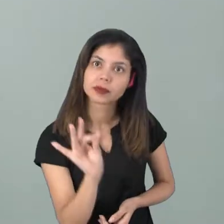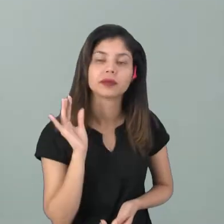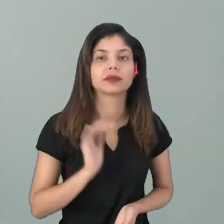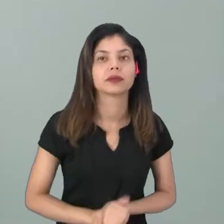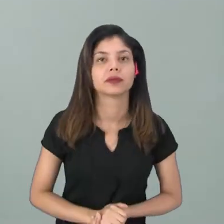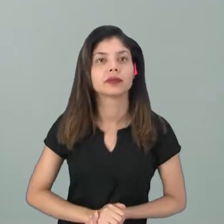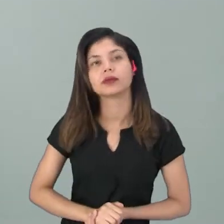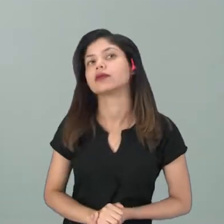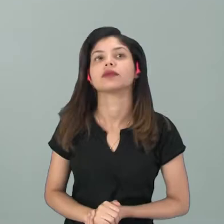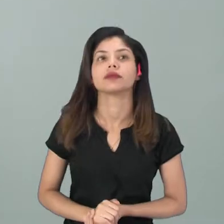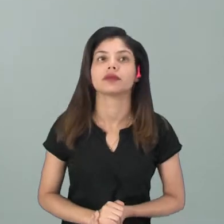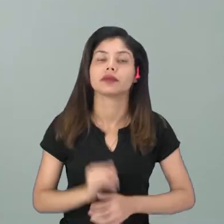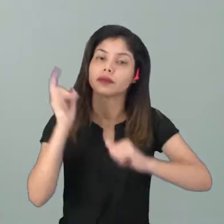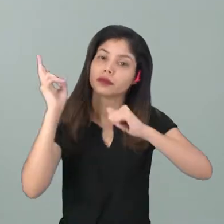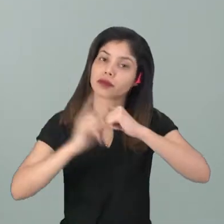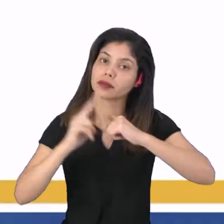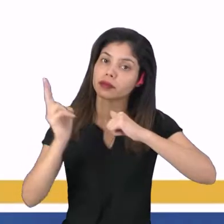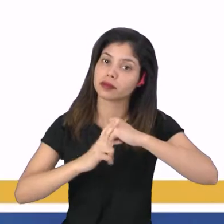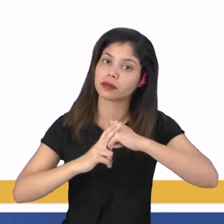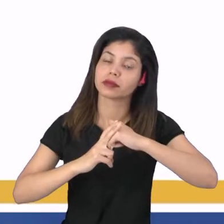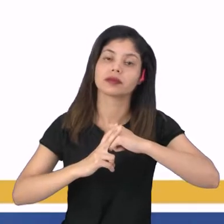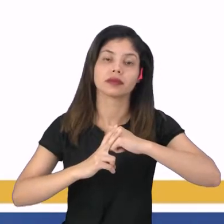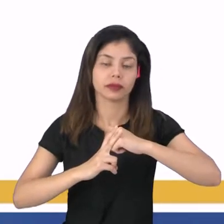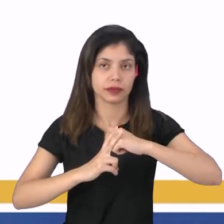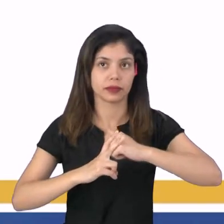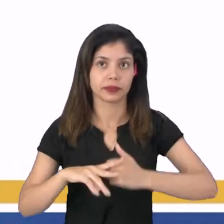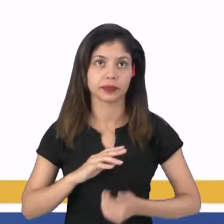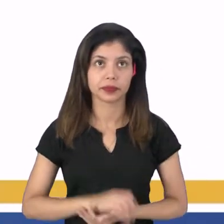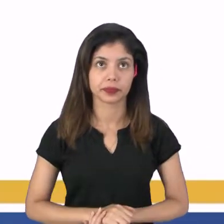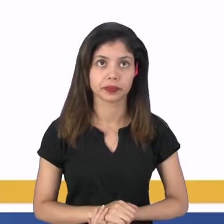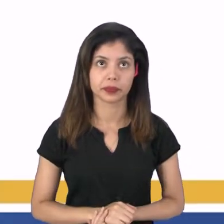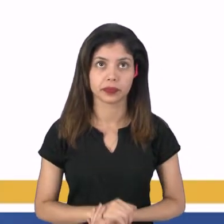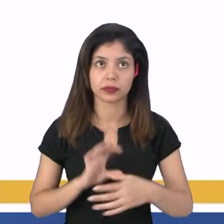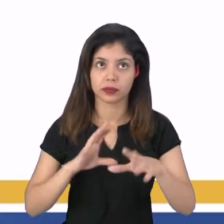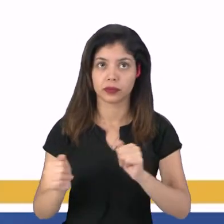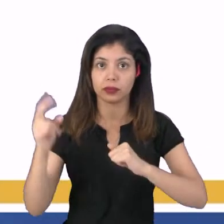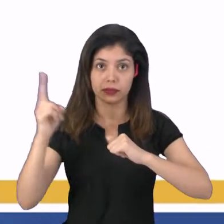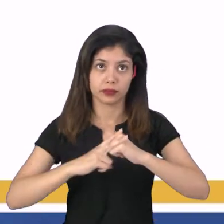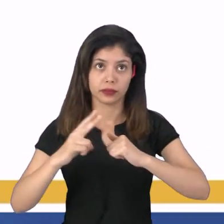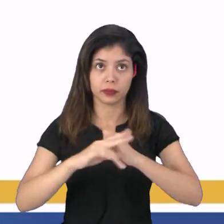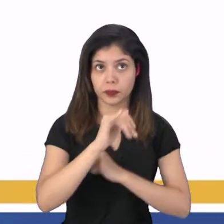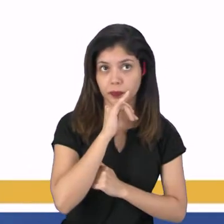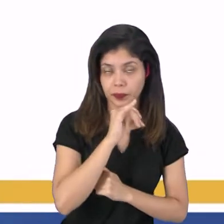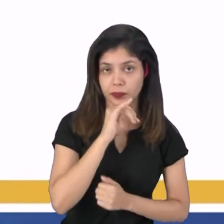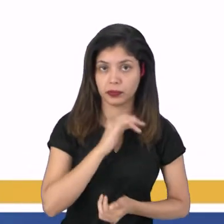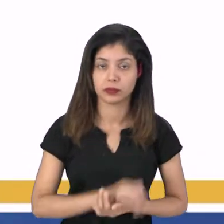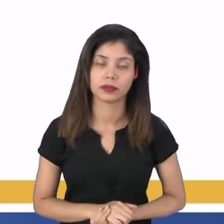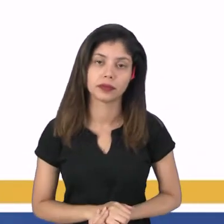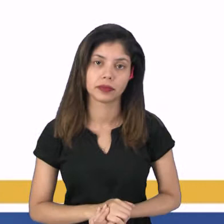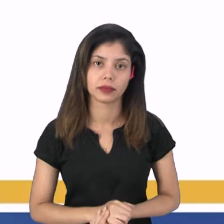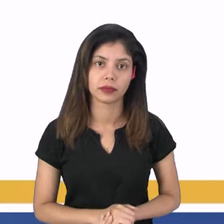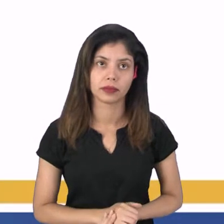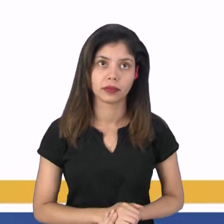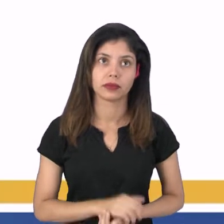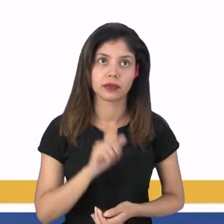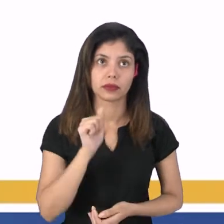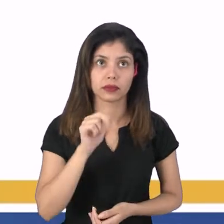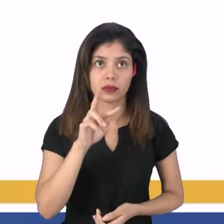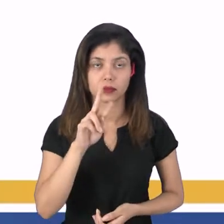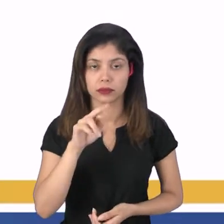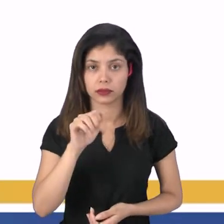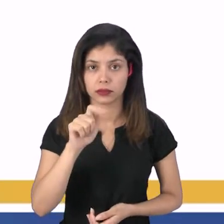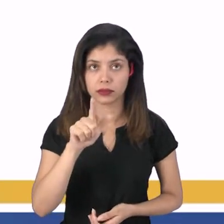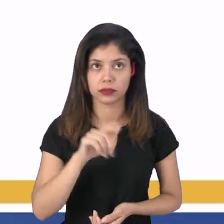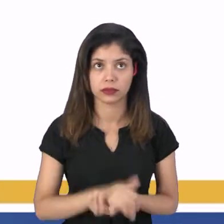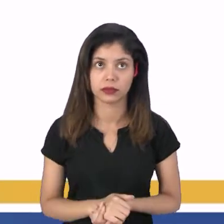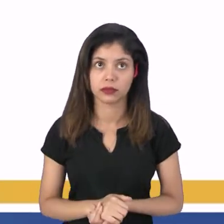derivação nominal na sufixal. Nós temos outra, que é a verbal, que é formando verbos. E aí a gente tem o exemplo do